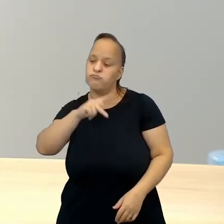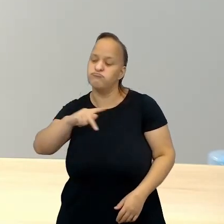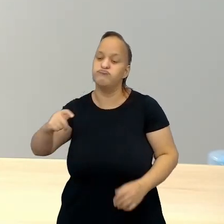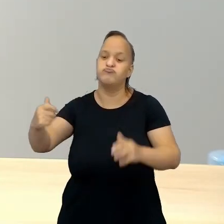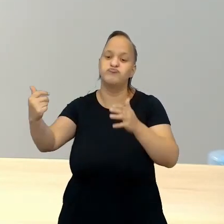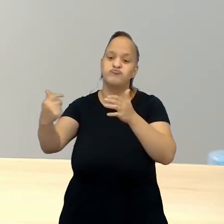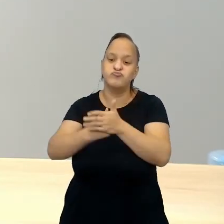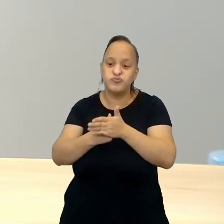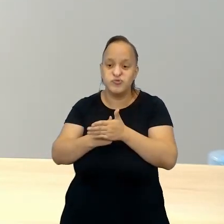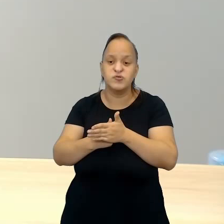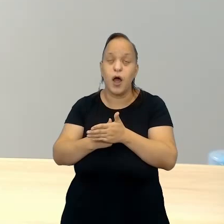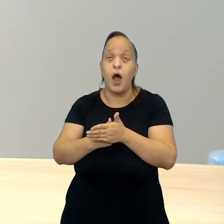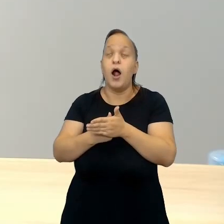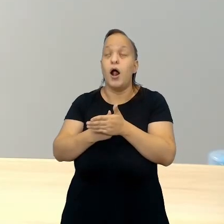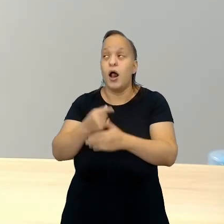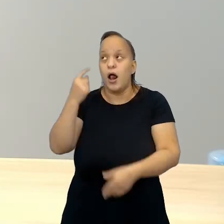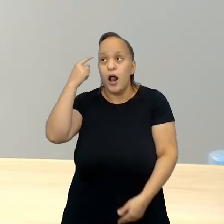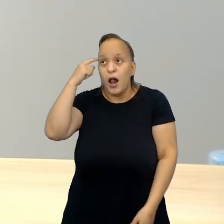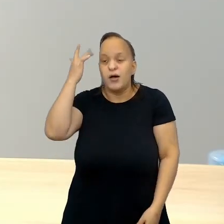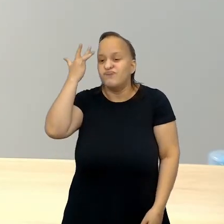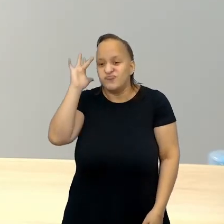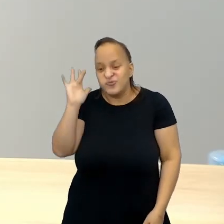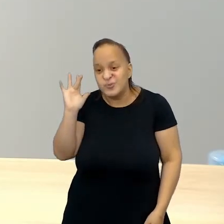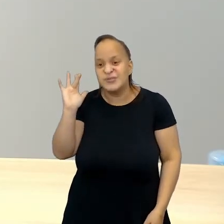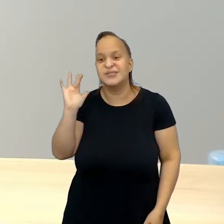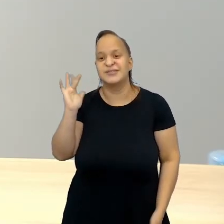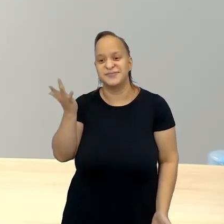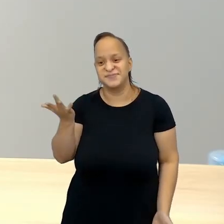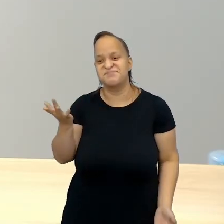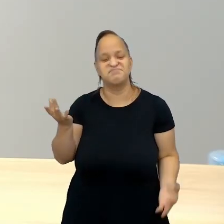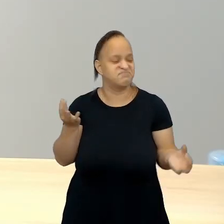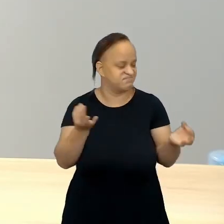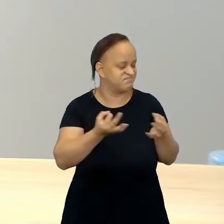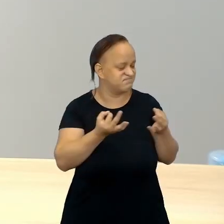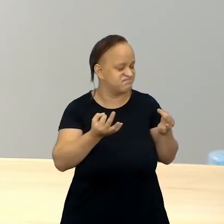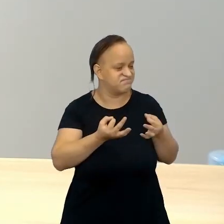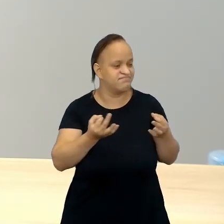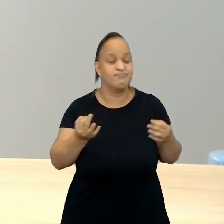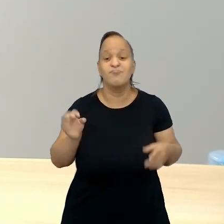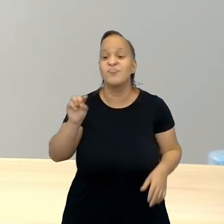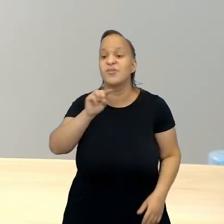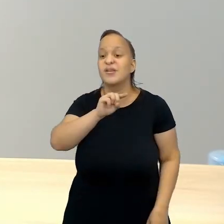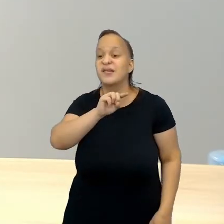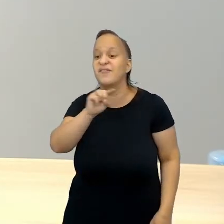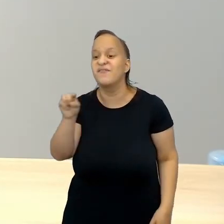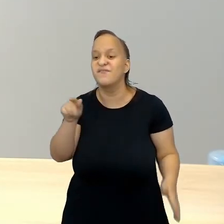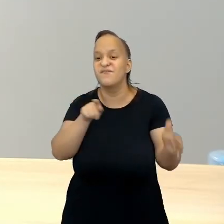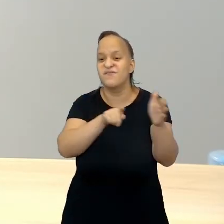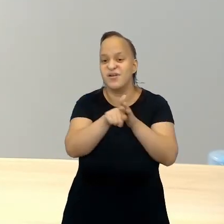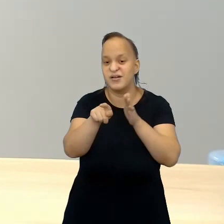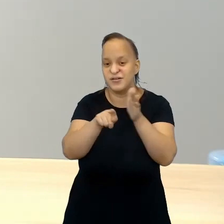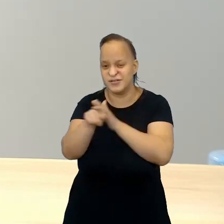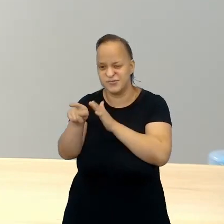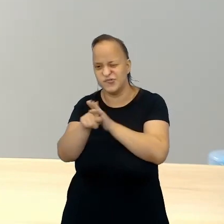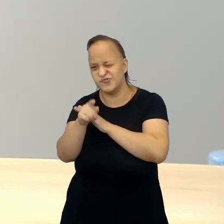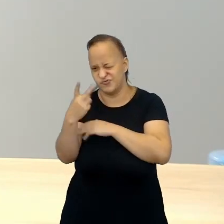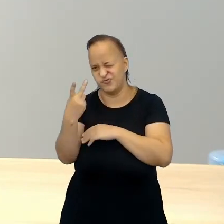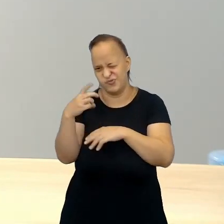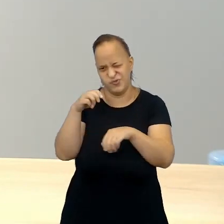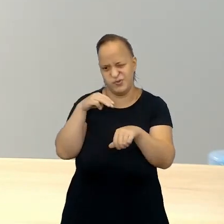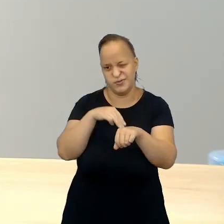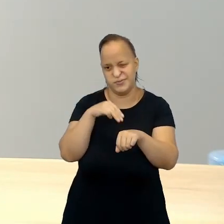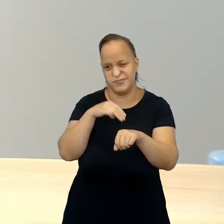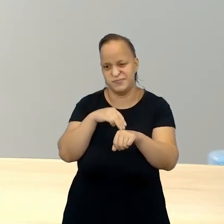algum questionamento. Perfeito. E aí a gente vai perguntar para vocês, vai pedir para vocês uns 2 minutos para